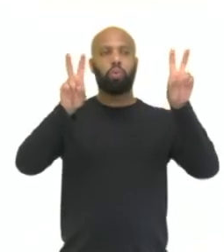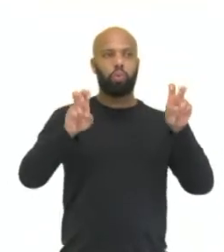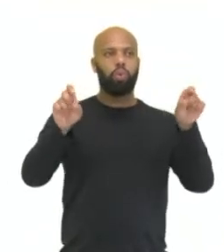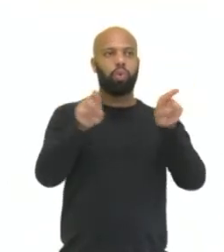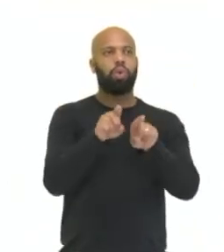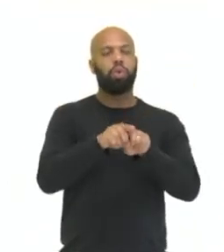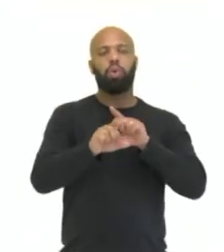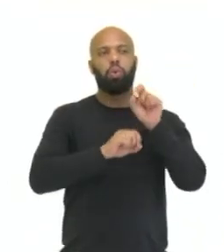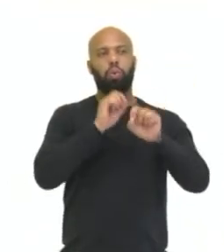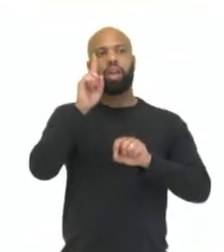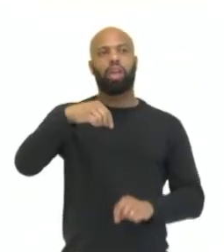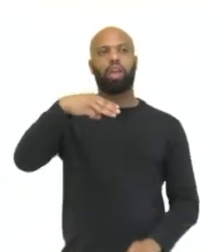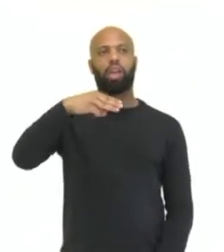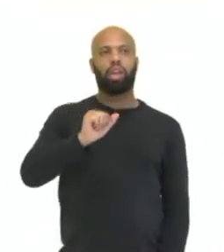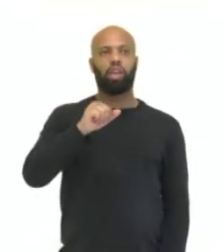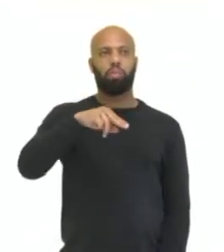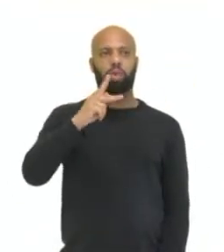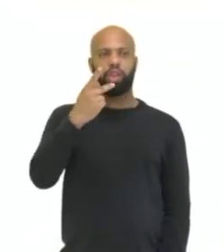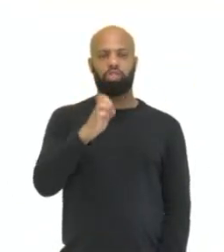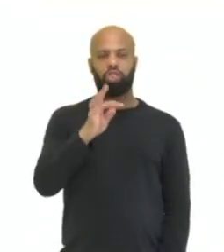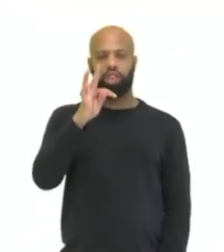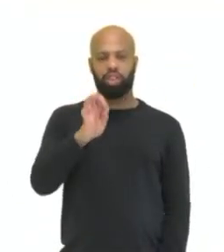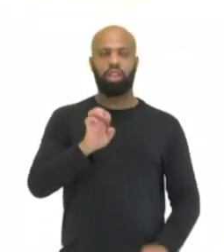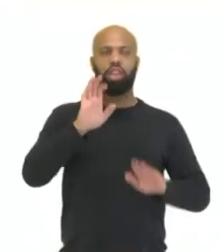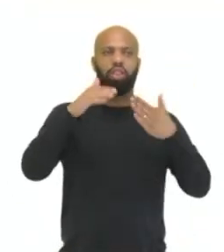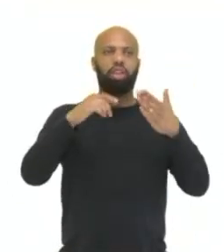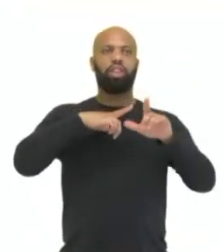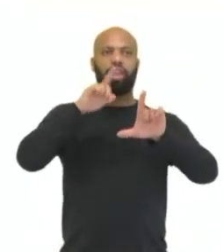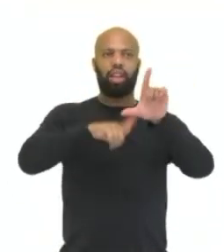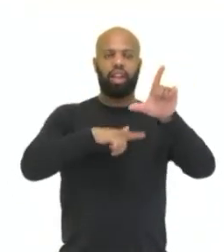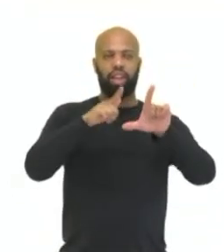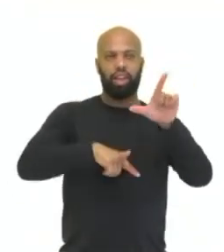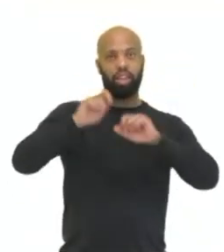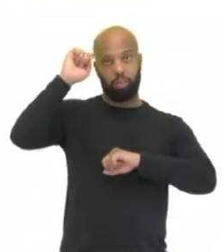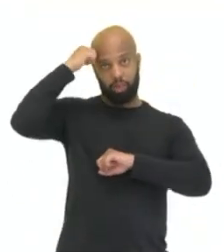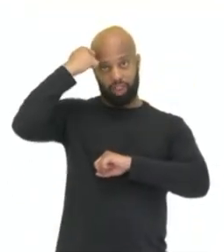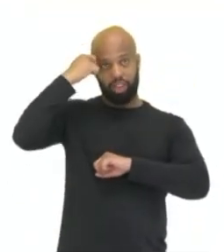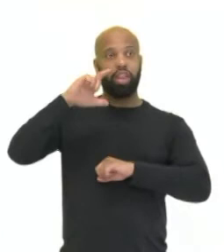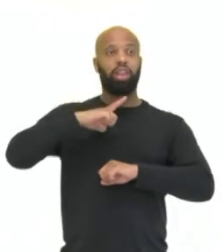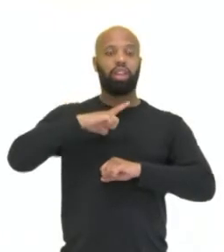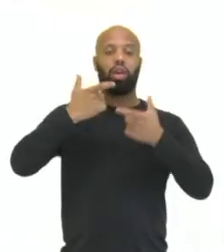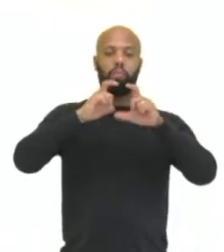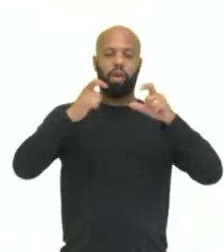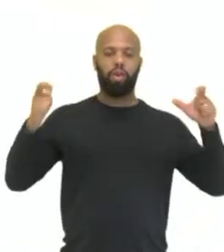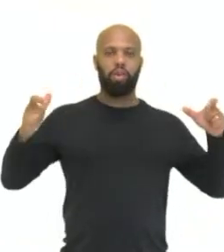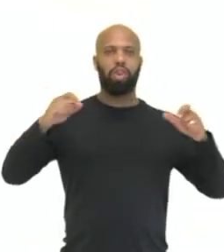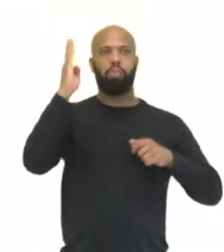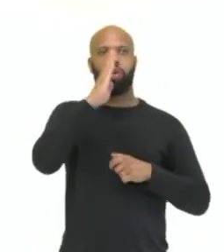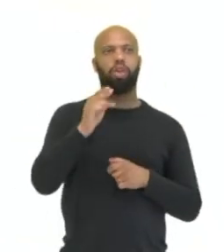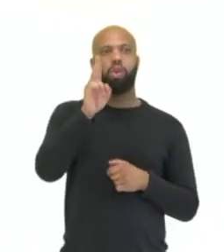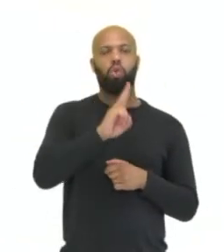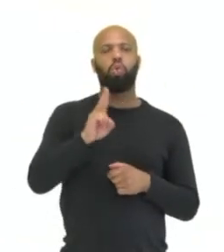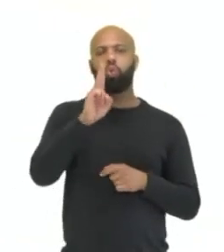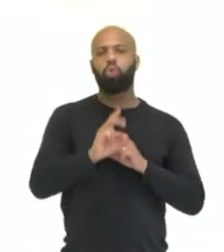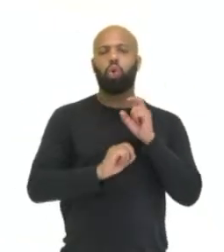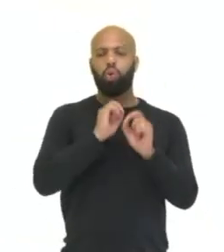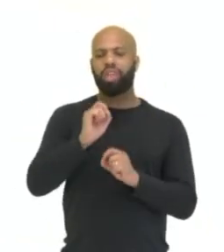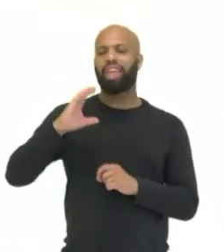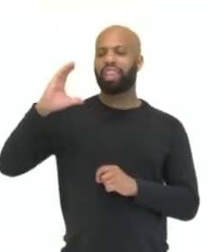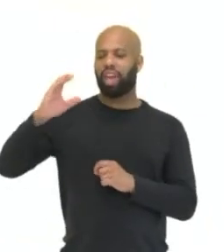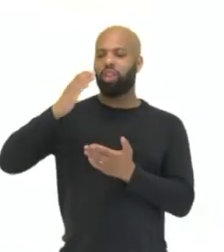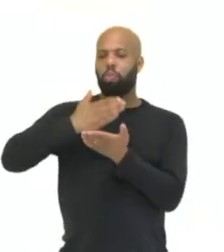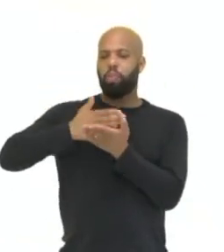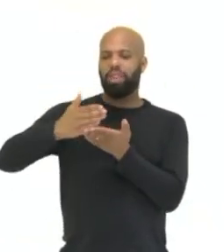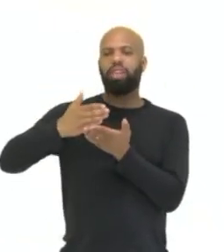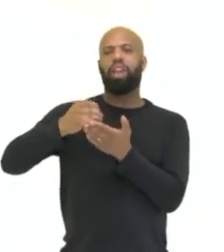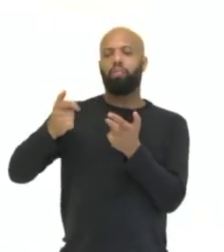também chamado de manchete, né, e aí as letras estão em negrito, né, a maioria dos brasileiros utilizou o crédito por impulso em fevereiro, percebam